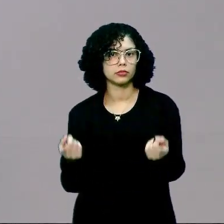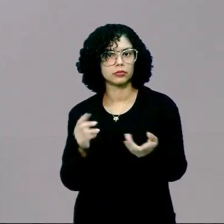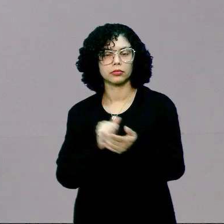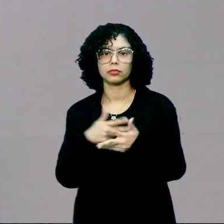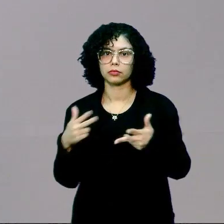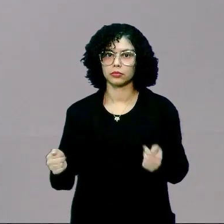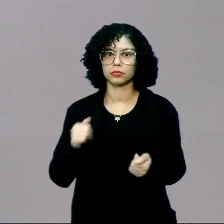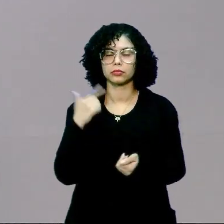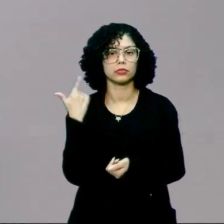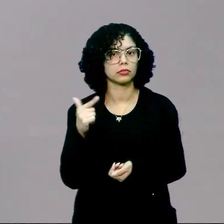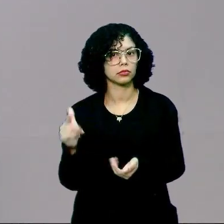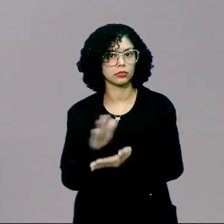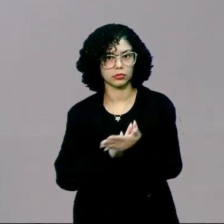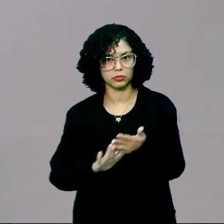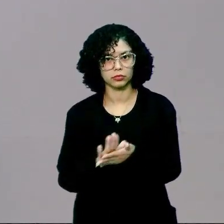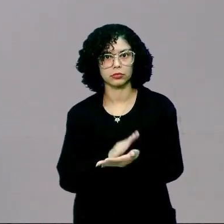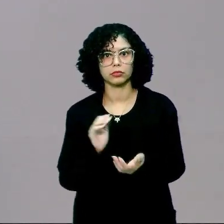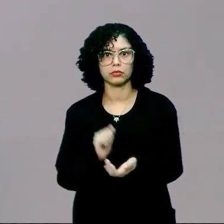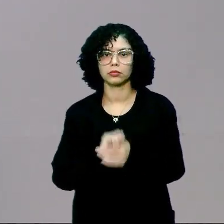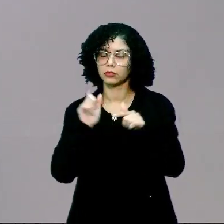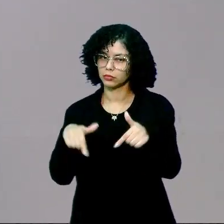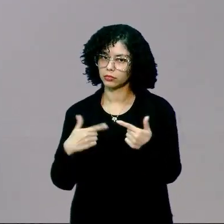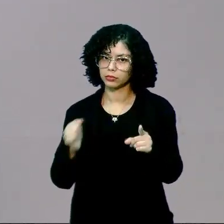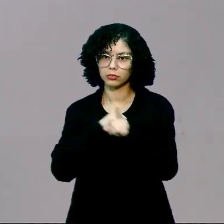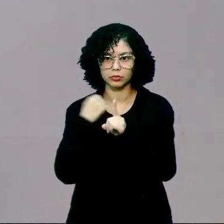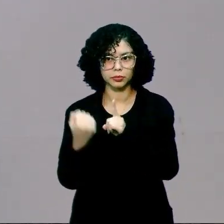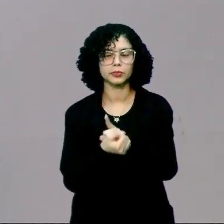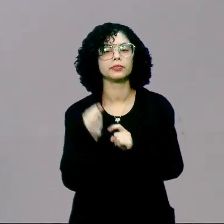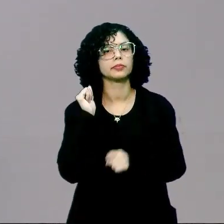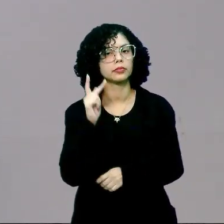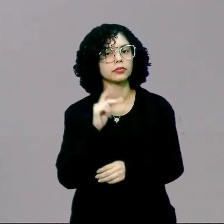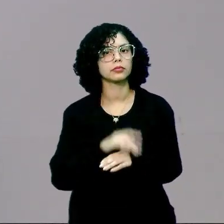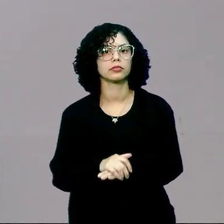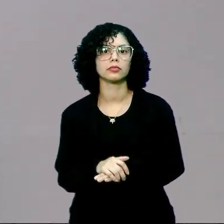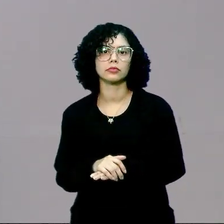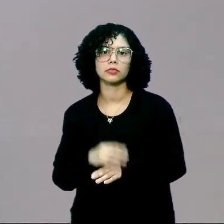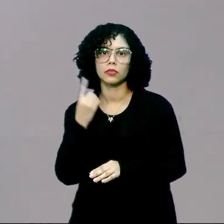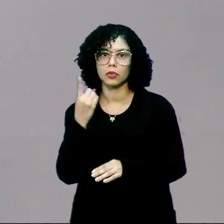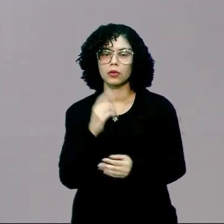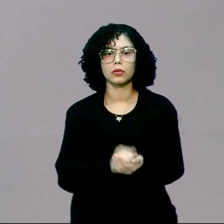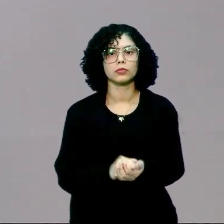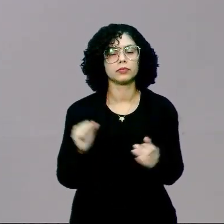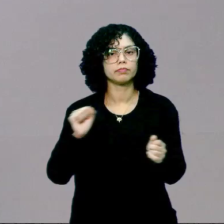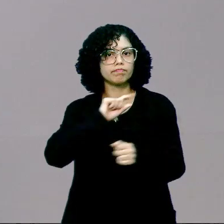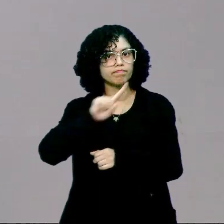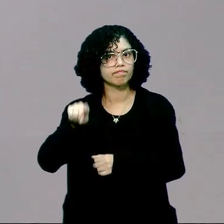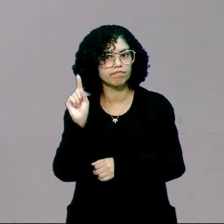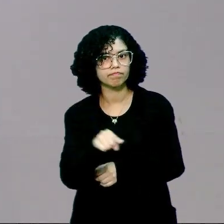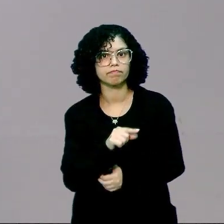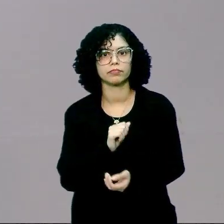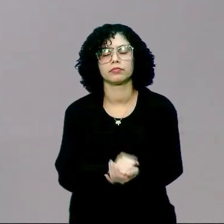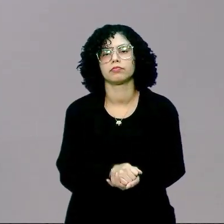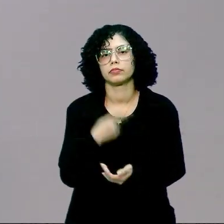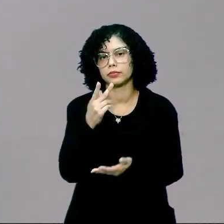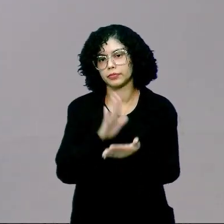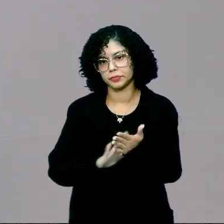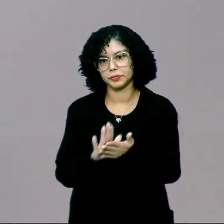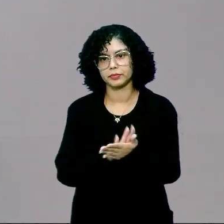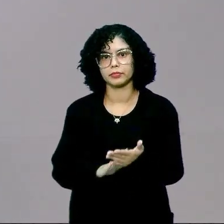uma coisa que eles não tinham em comum era a luta social, né? Então, um buscava abolição e o outro sequer